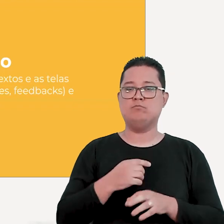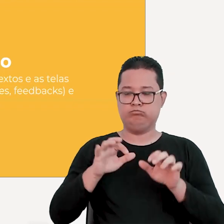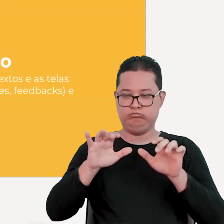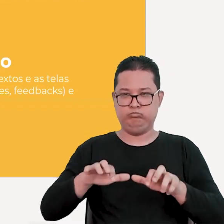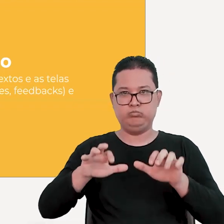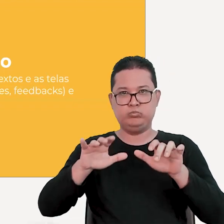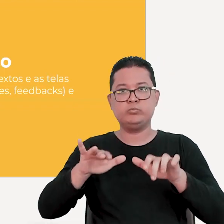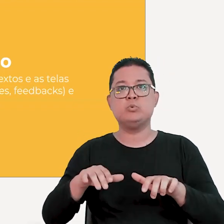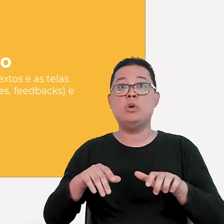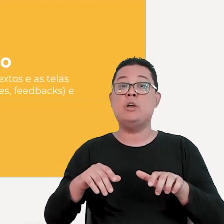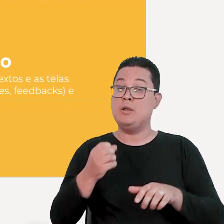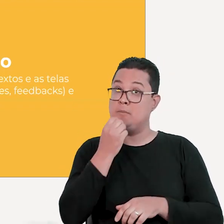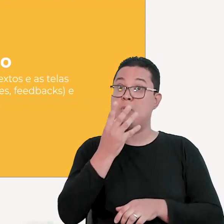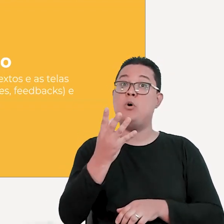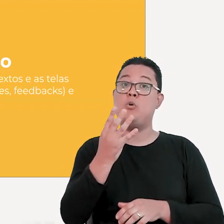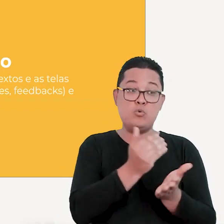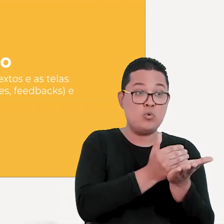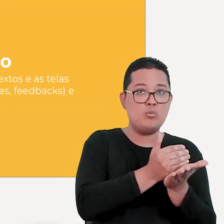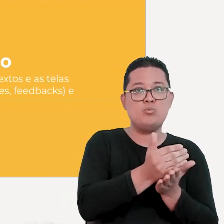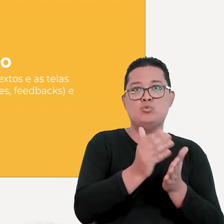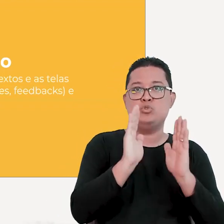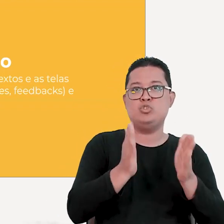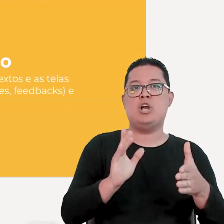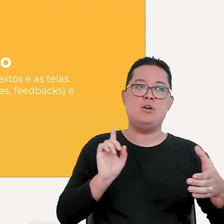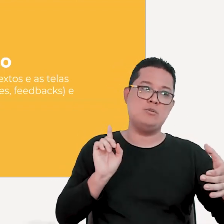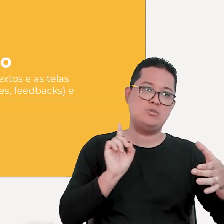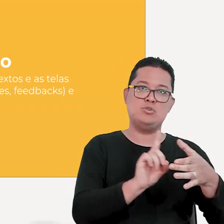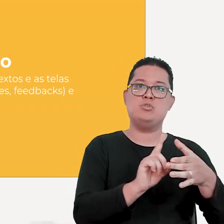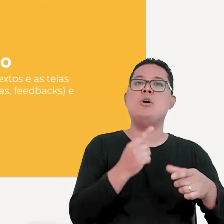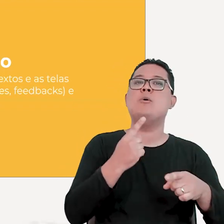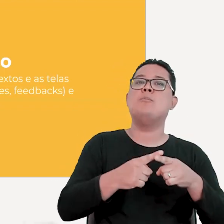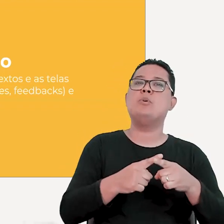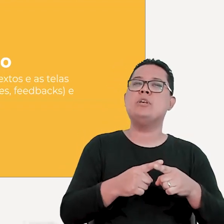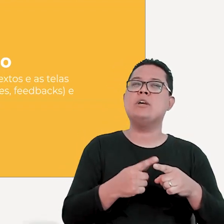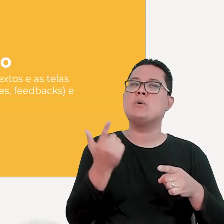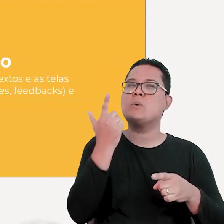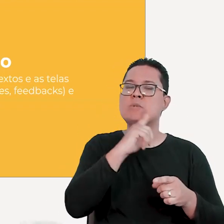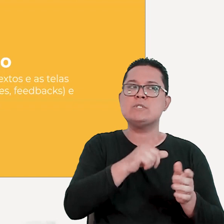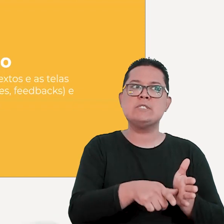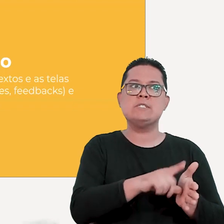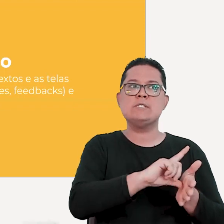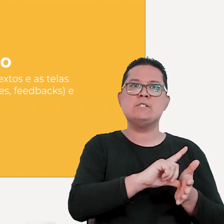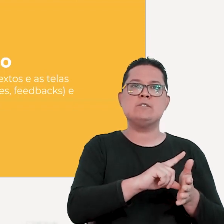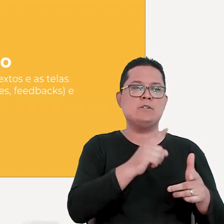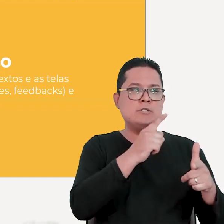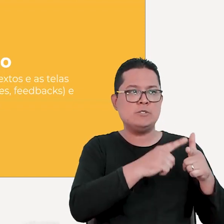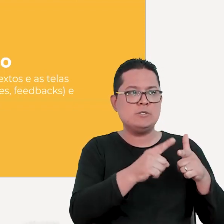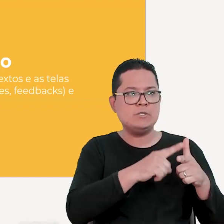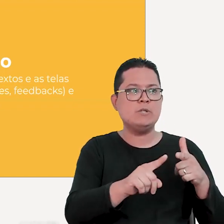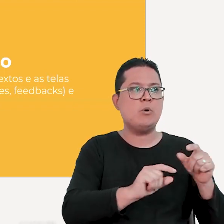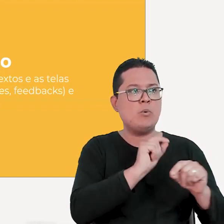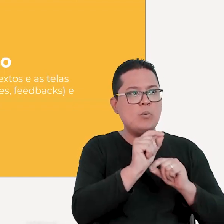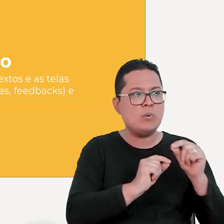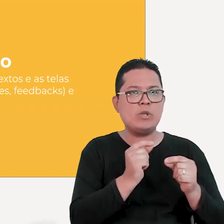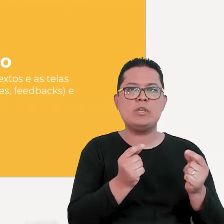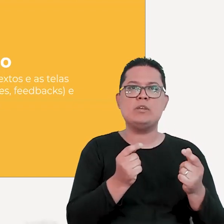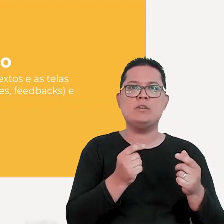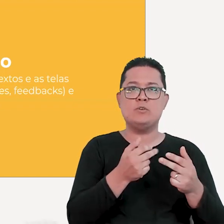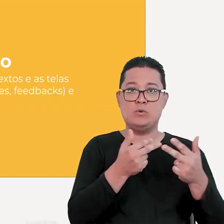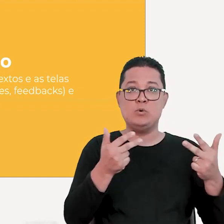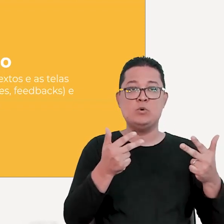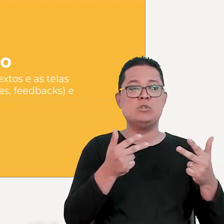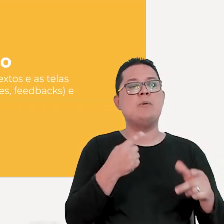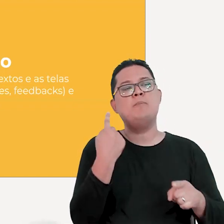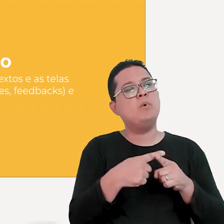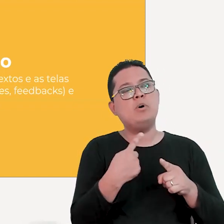o início, para entender desde o início as necessidades, qual foi o problema, por que surgiu essa necessidade. Então, isso é muito